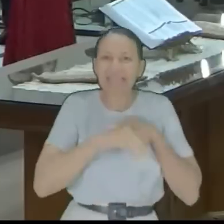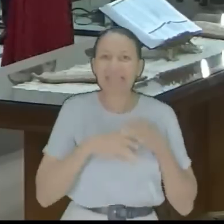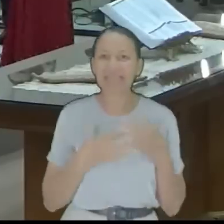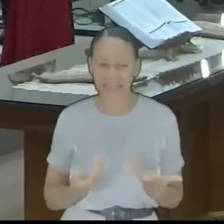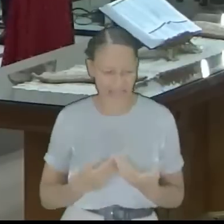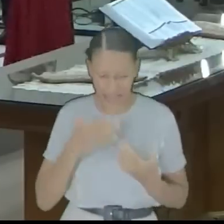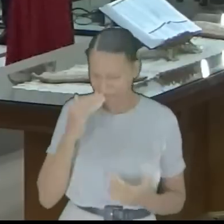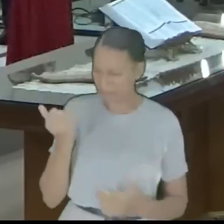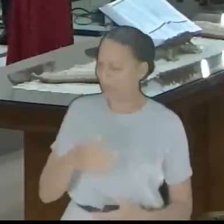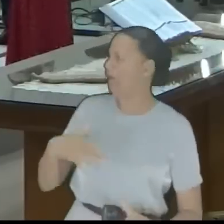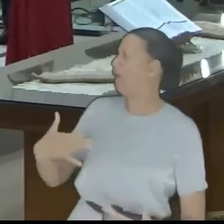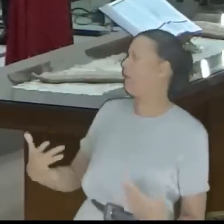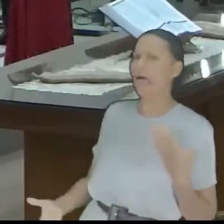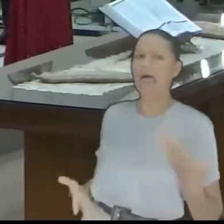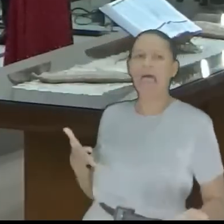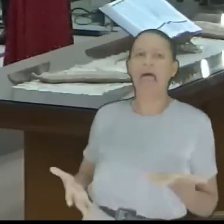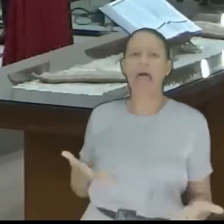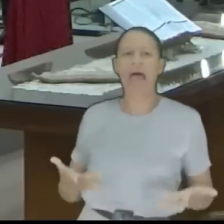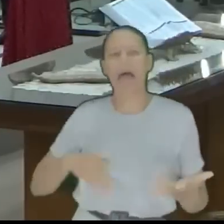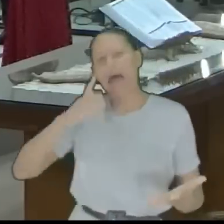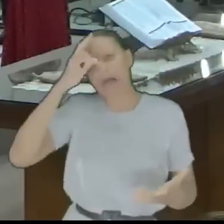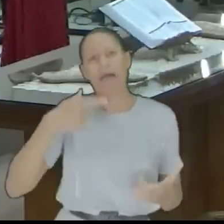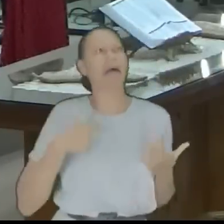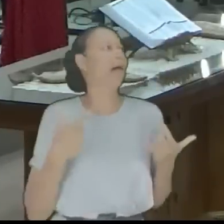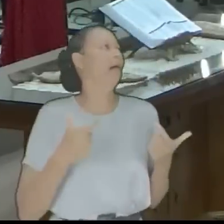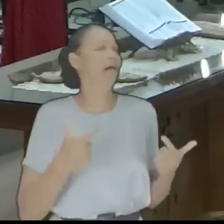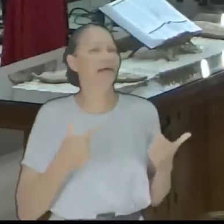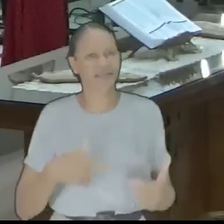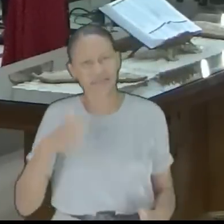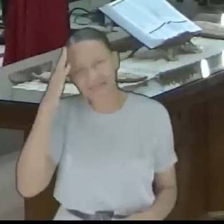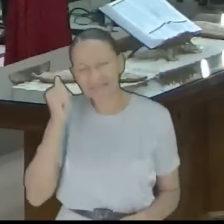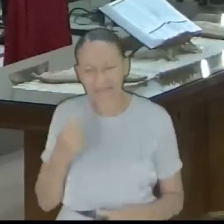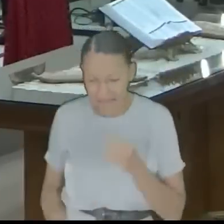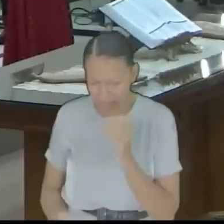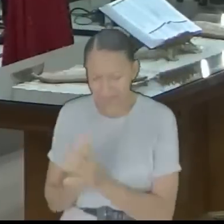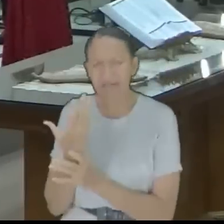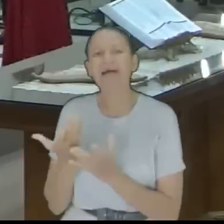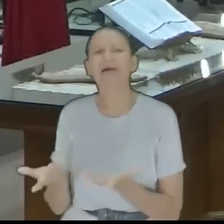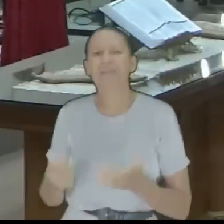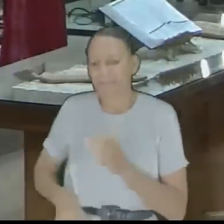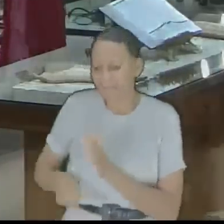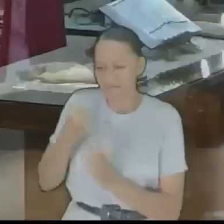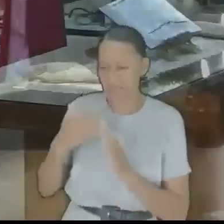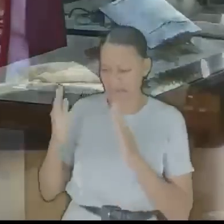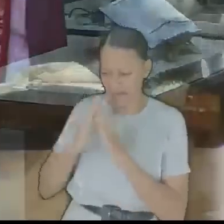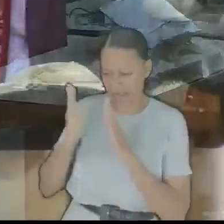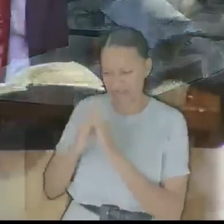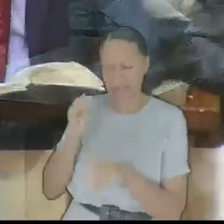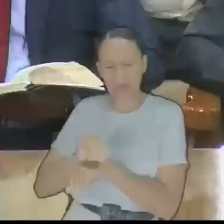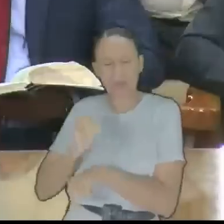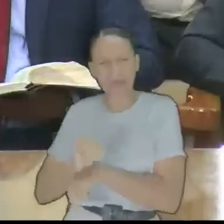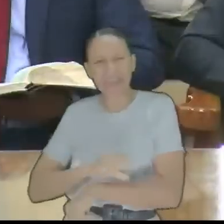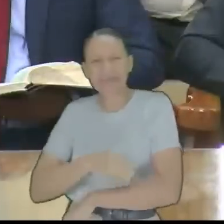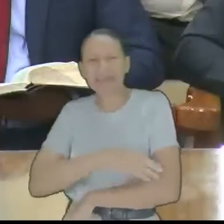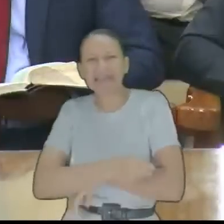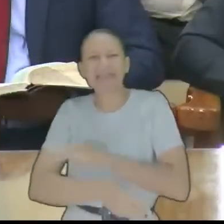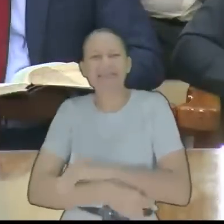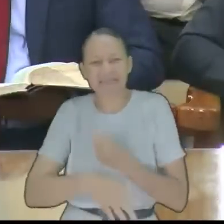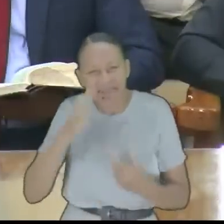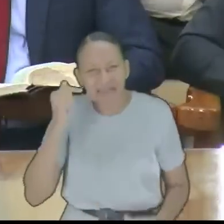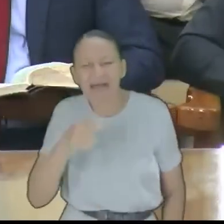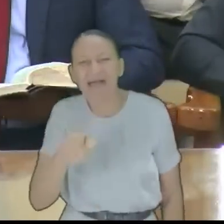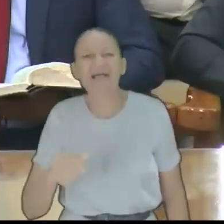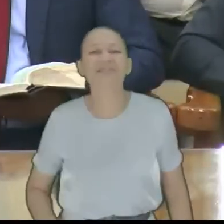eram abandonados à própria sorte. Você sabe quem foi que criou os primeiros leprosários?